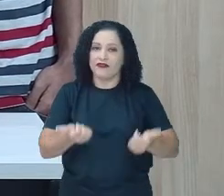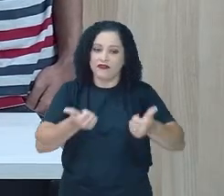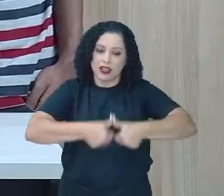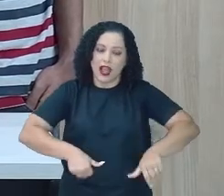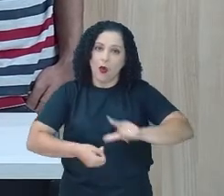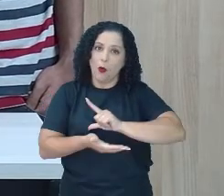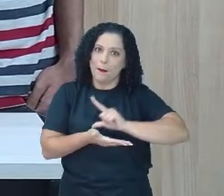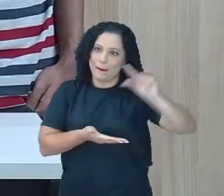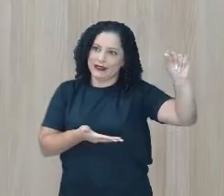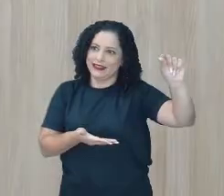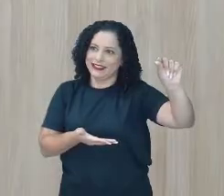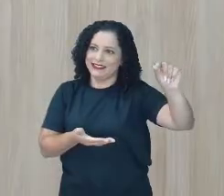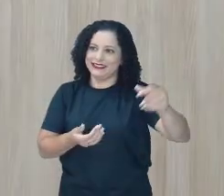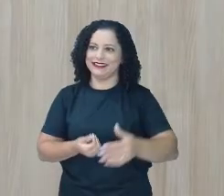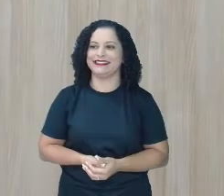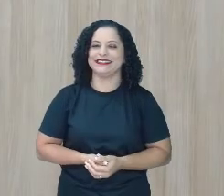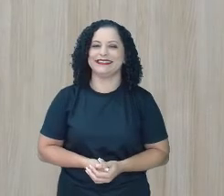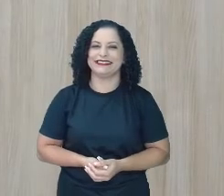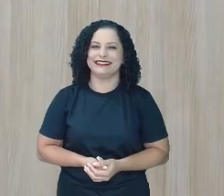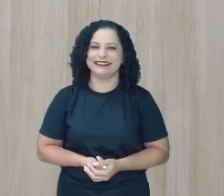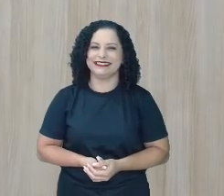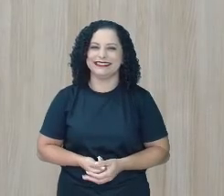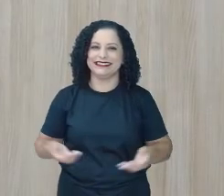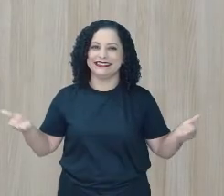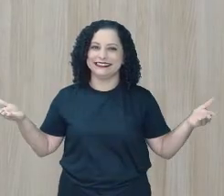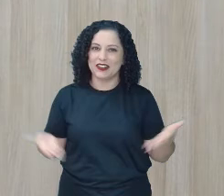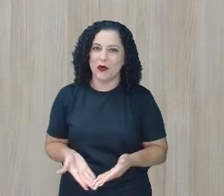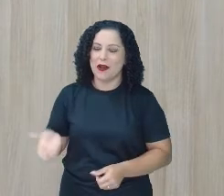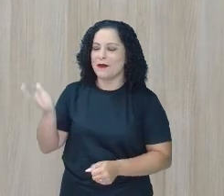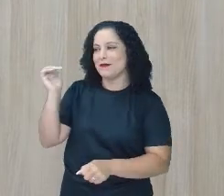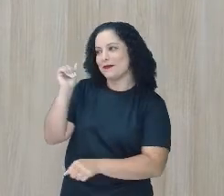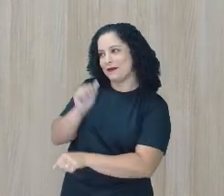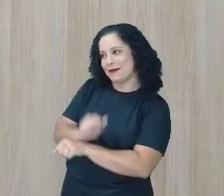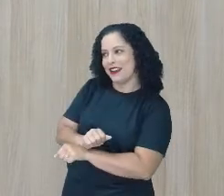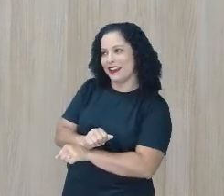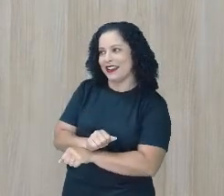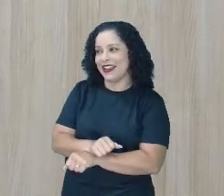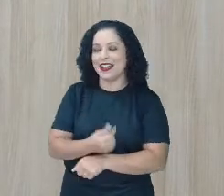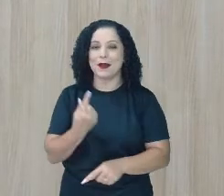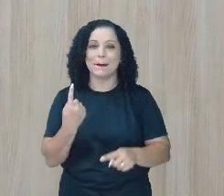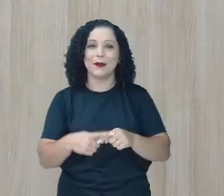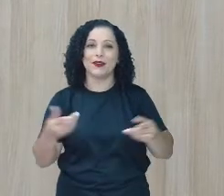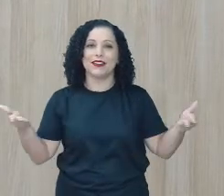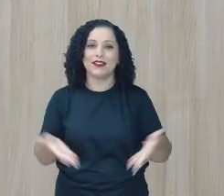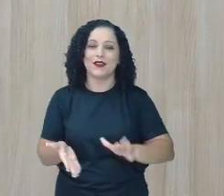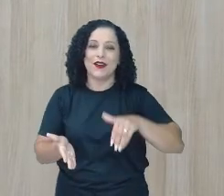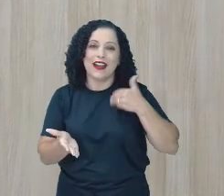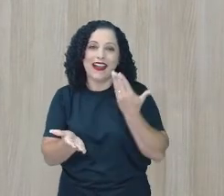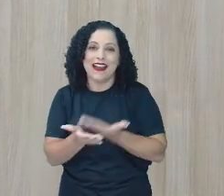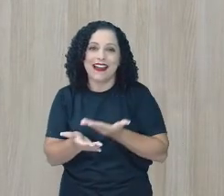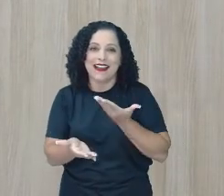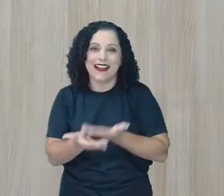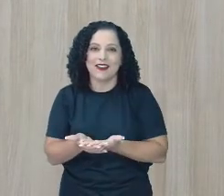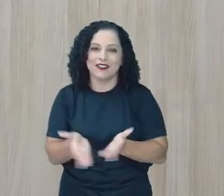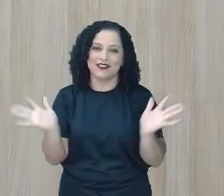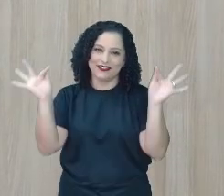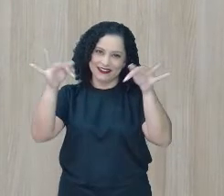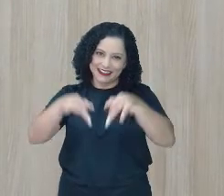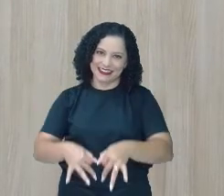Eu vou ter que interromper o Nau agora, Vitor, porque a nossa aula tá chegando ao